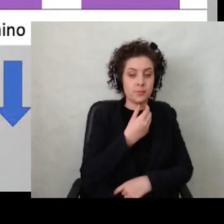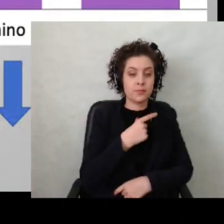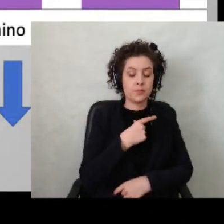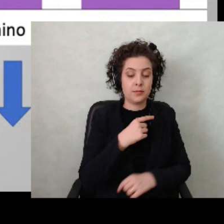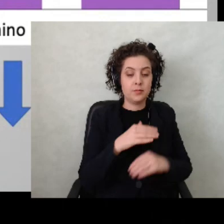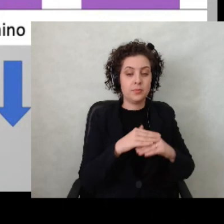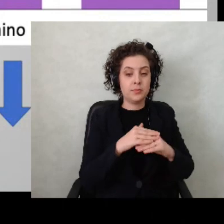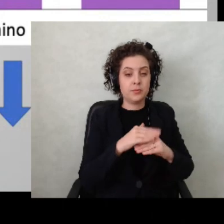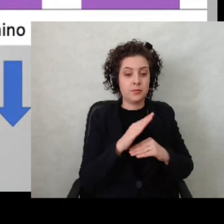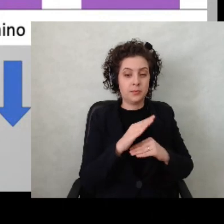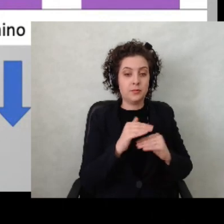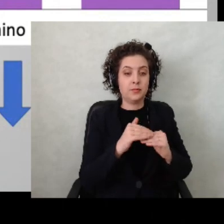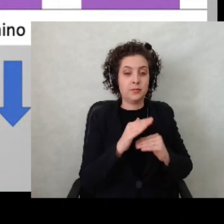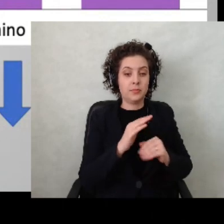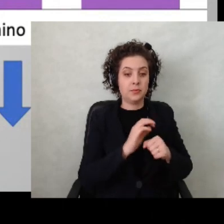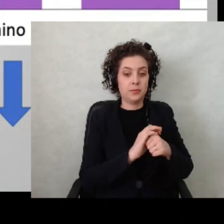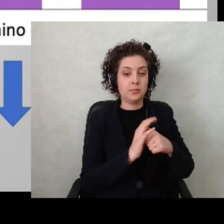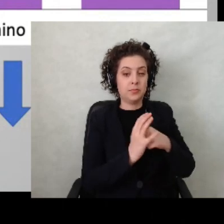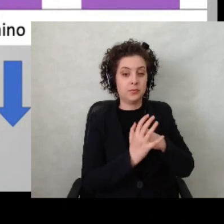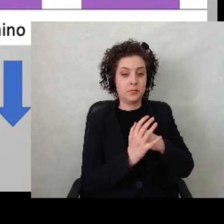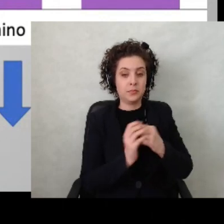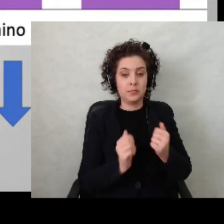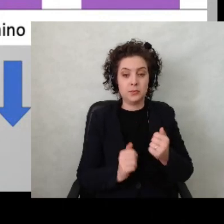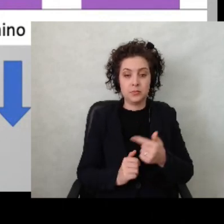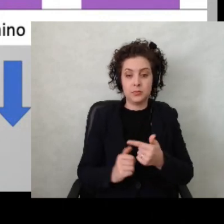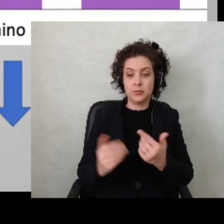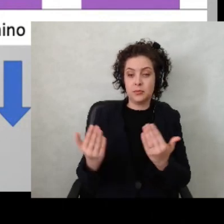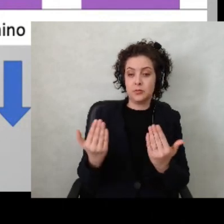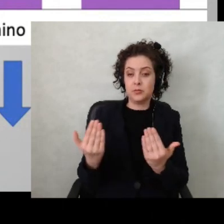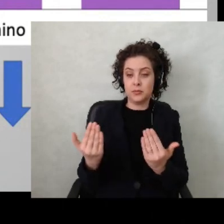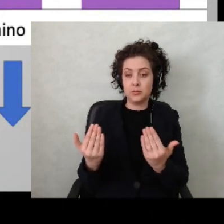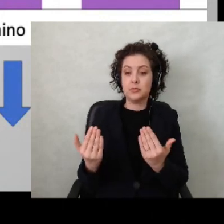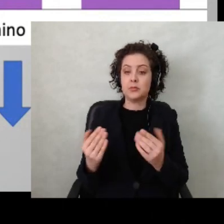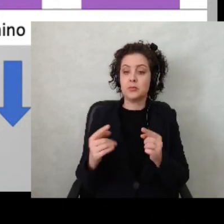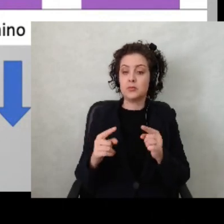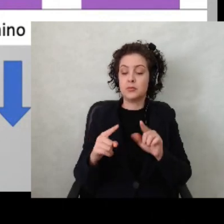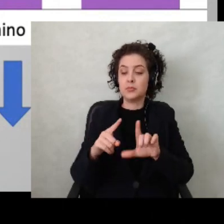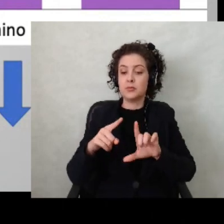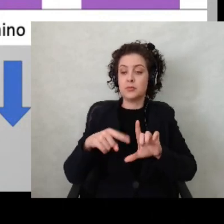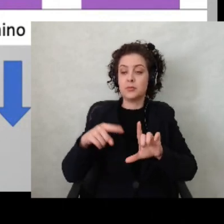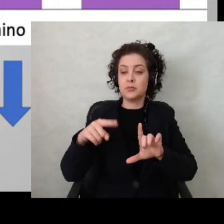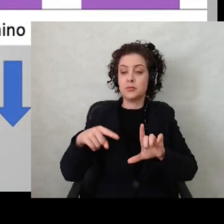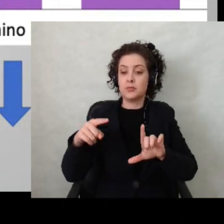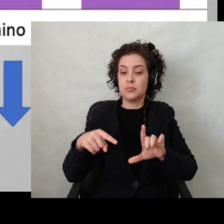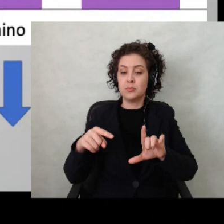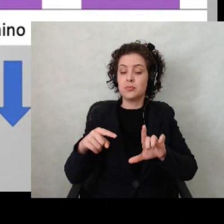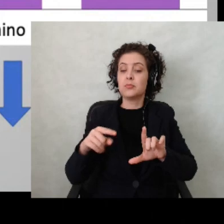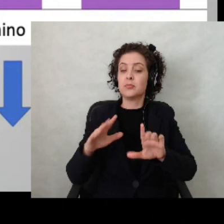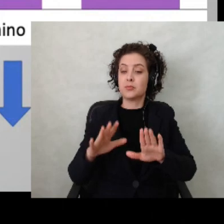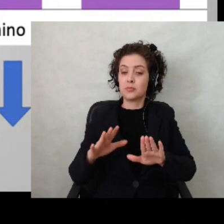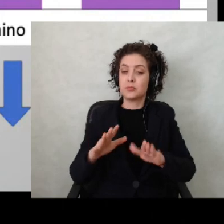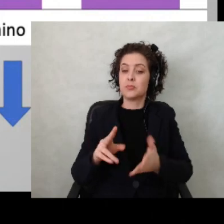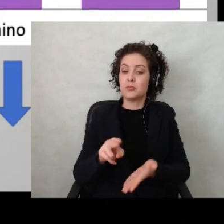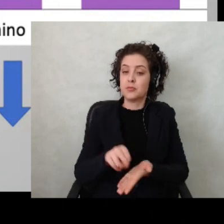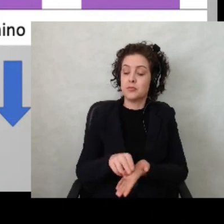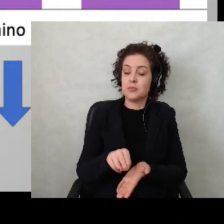da Covid-19. Em relação ao índice de hospitalização, também nós temos mais casos de homens em